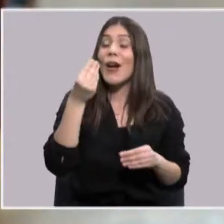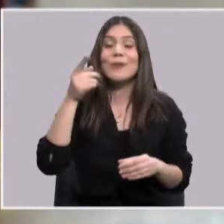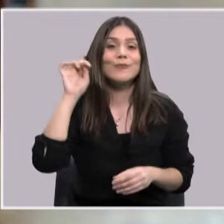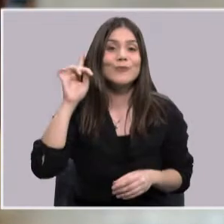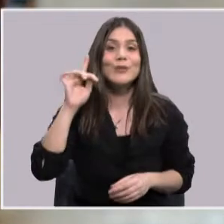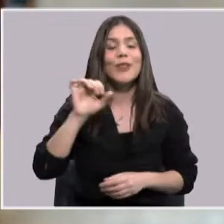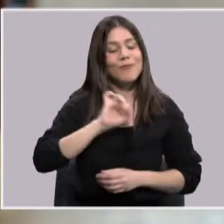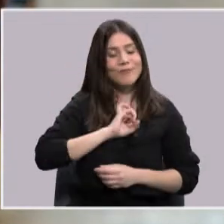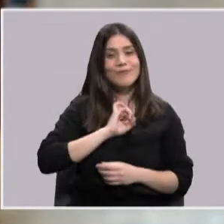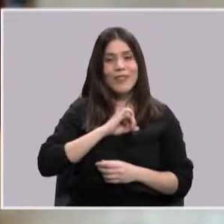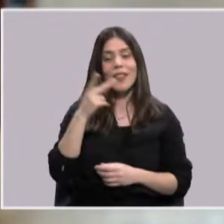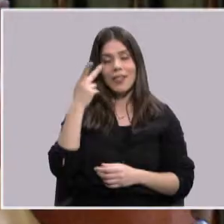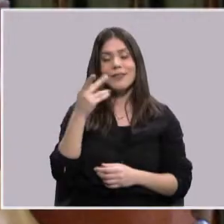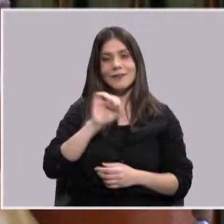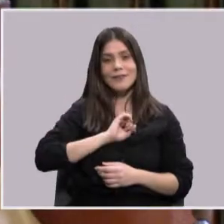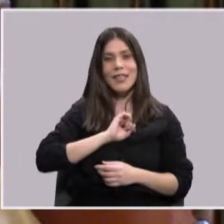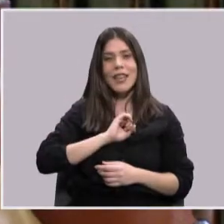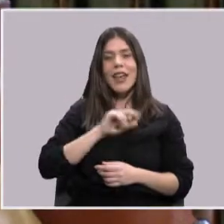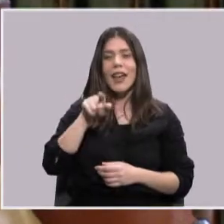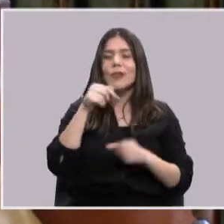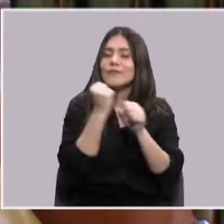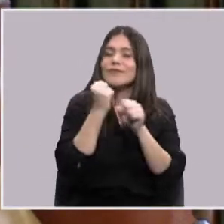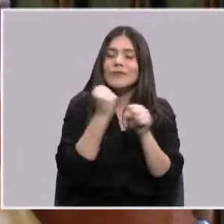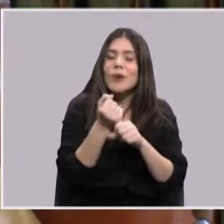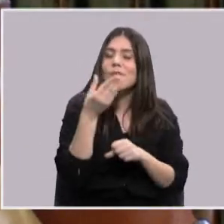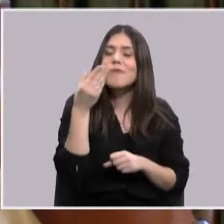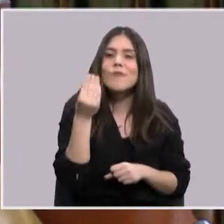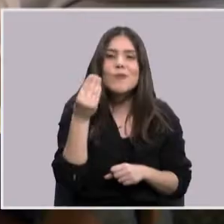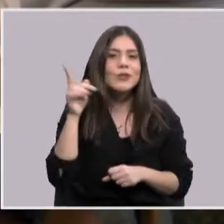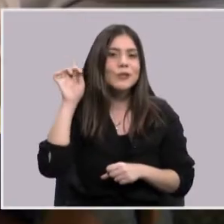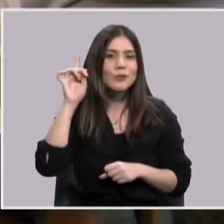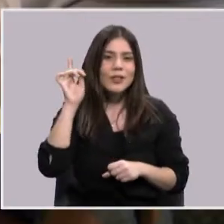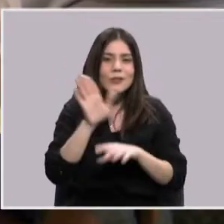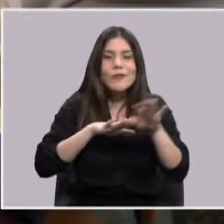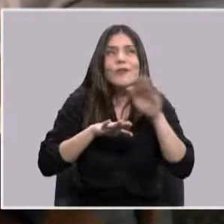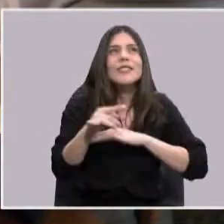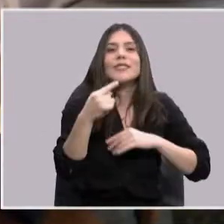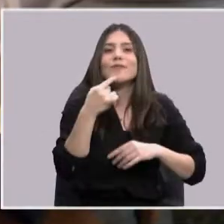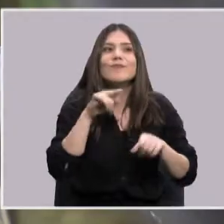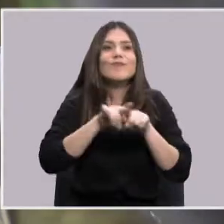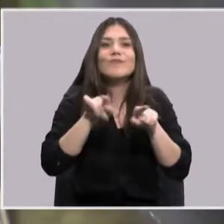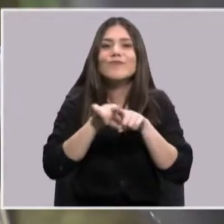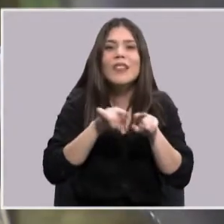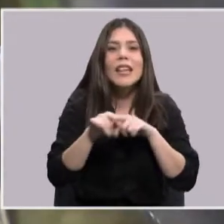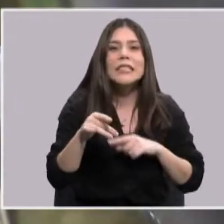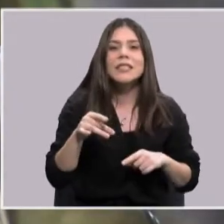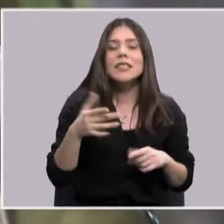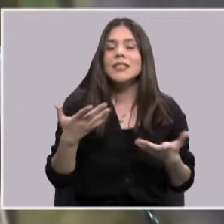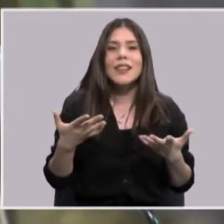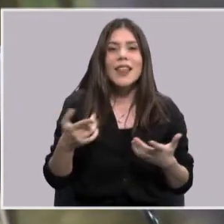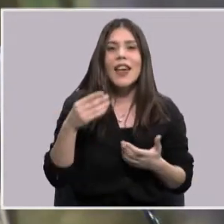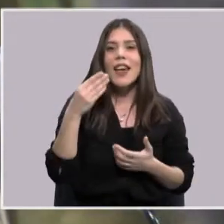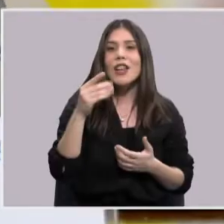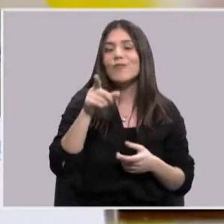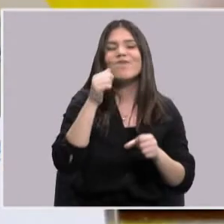que é muito importante para mim na vida. Eu acho que é uma atividade bastante nobre. O fazer política